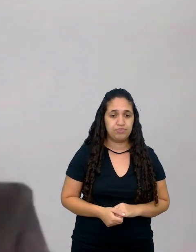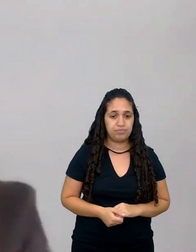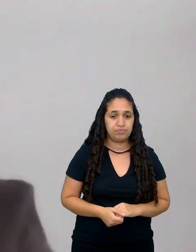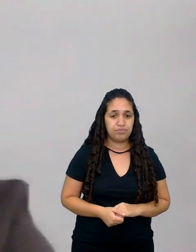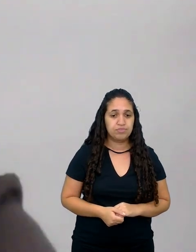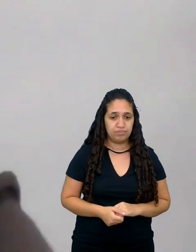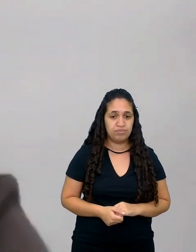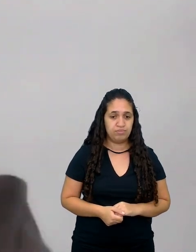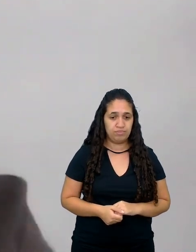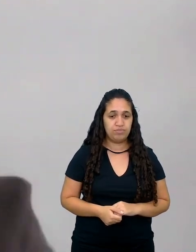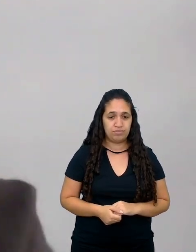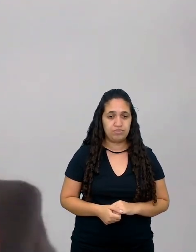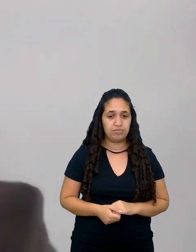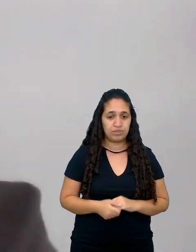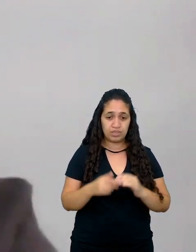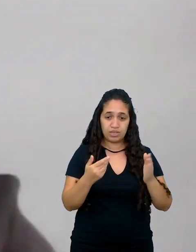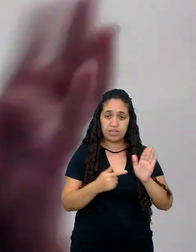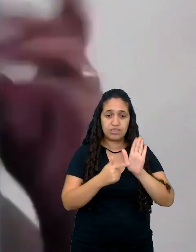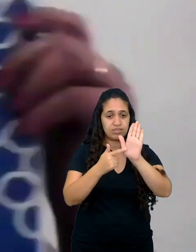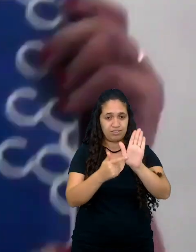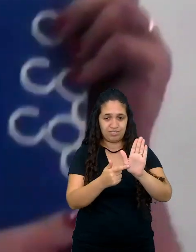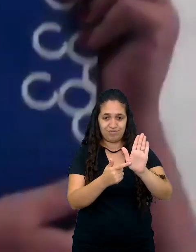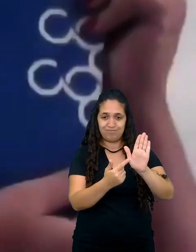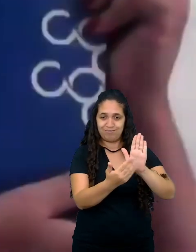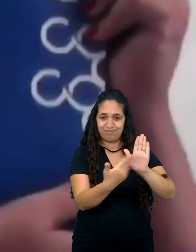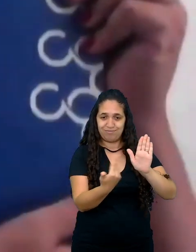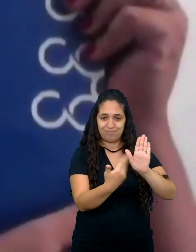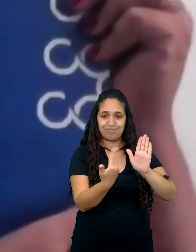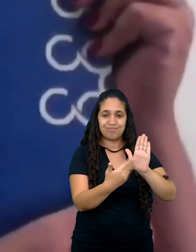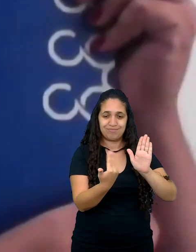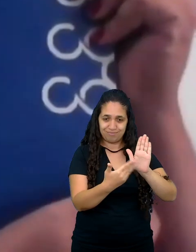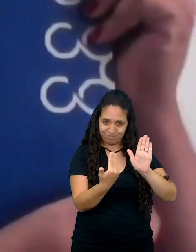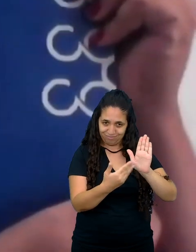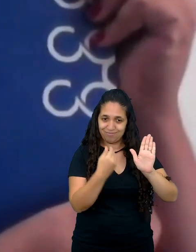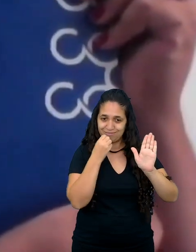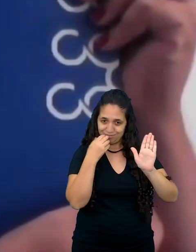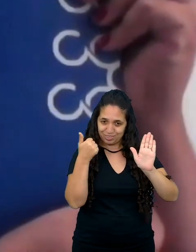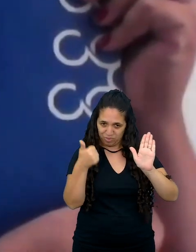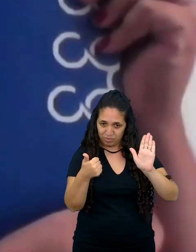ele impresso, é esse daqui, ó, tá bom?